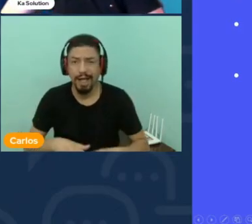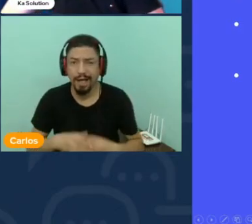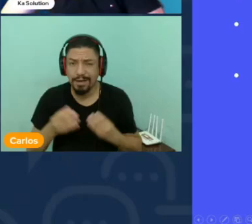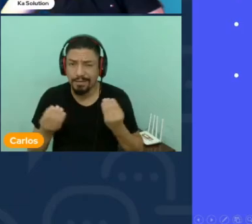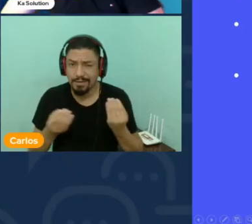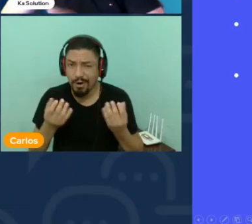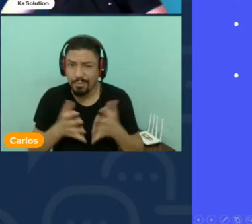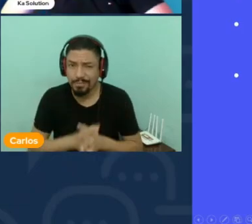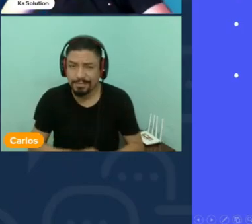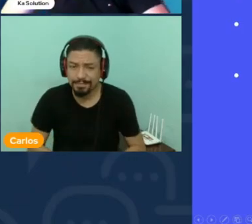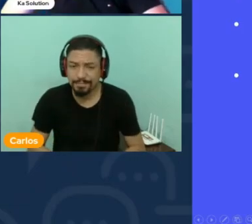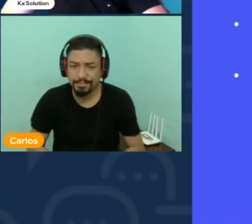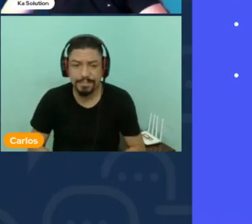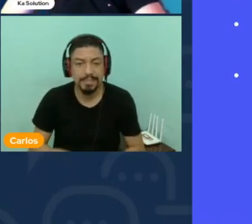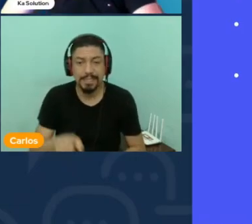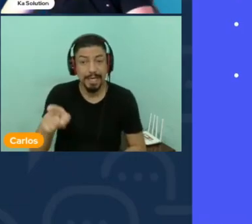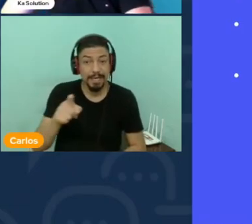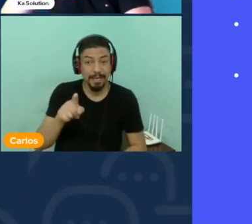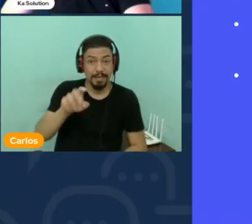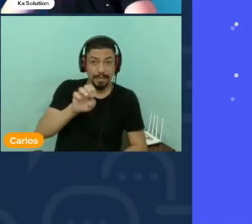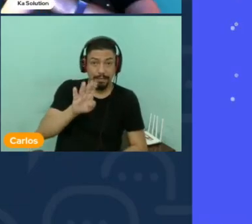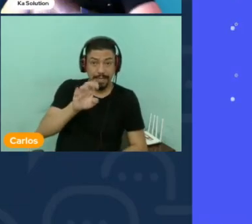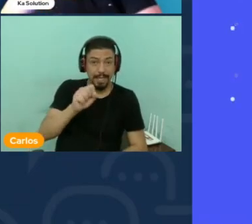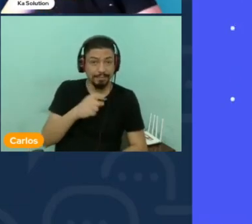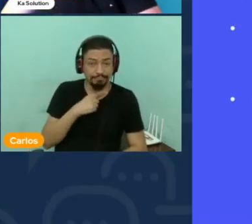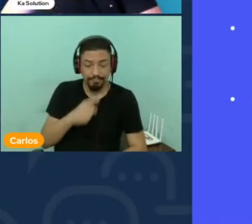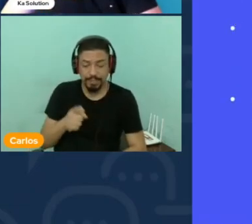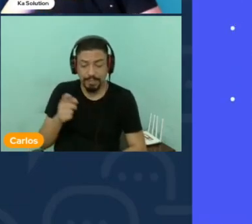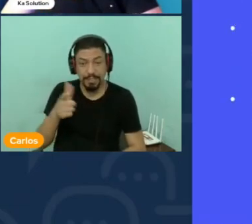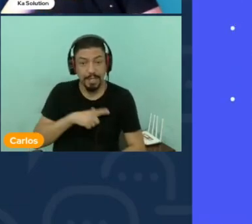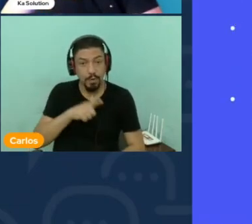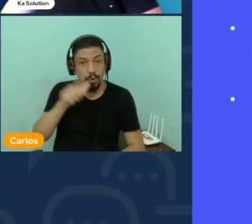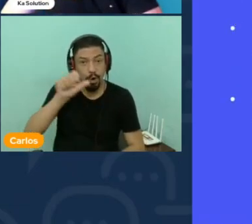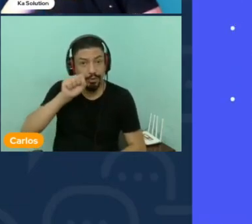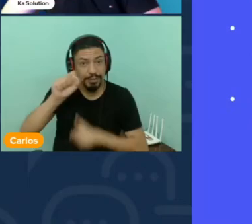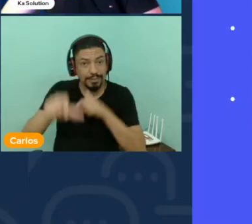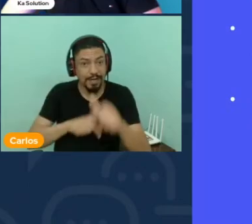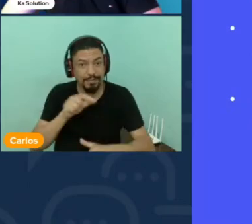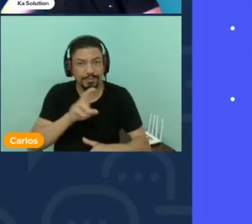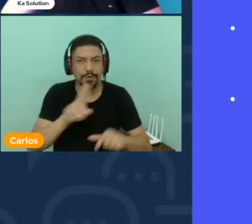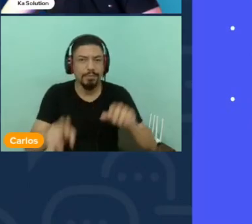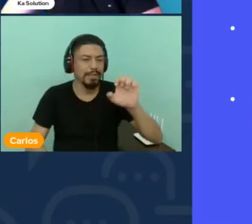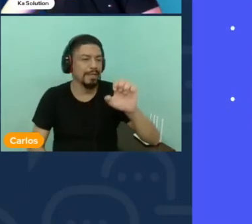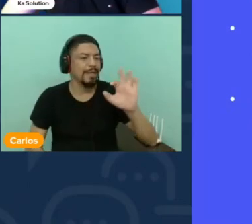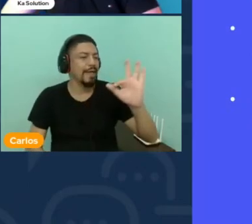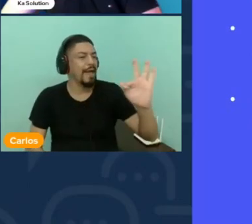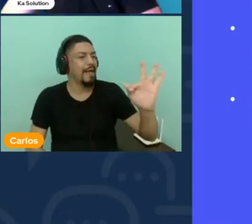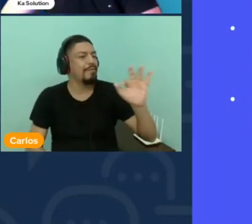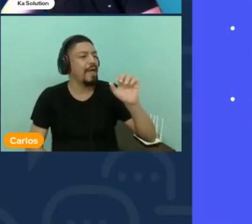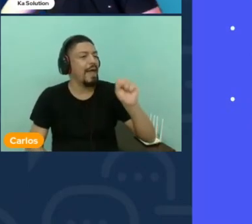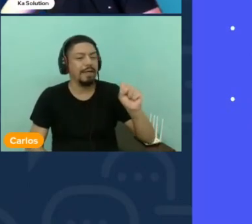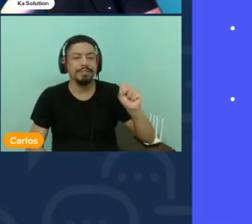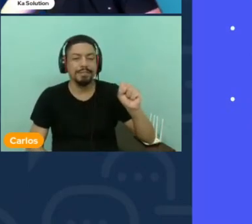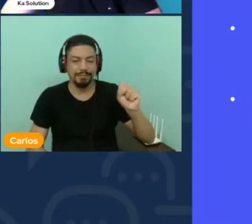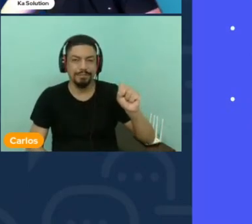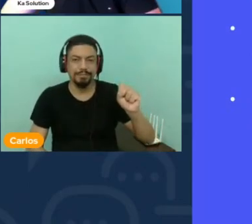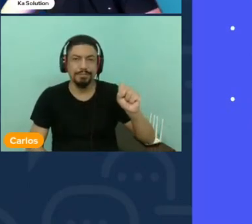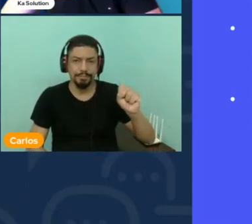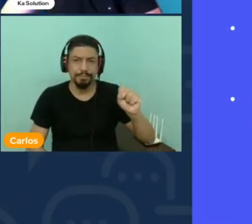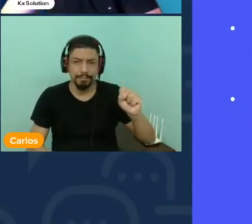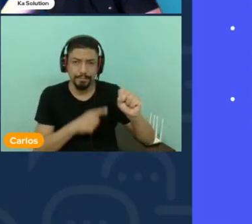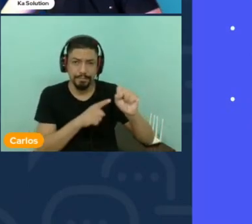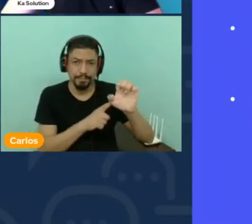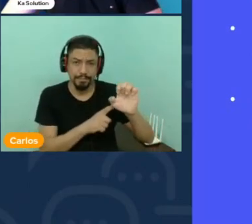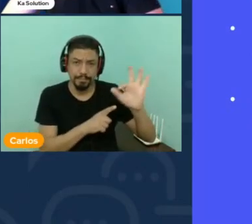faço? Para isso, a gente tem um outro serviço, que é o Elastic File System, ou o